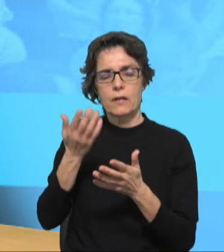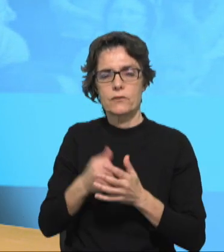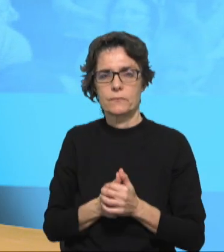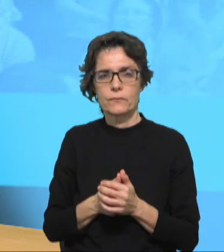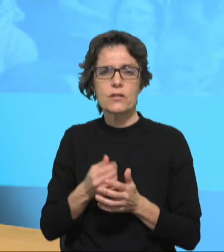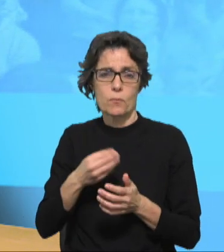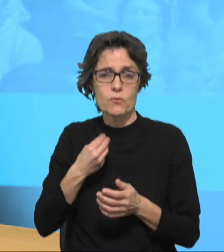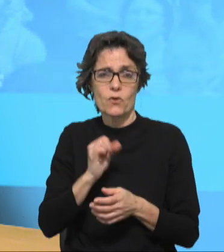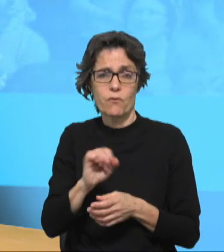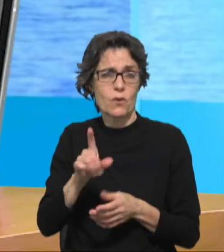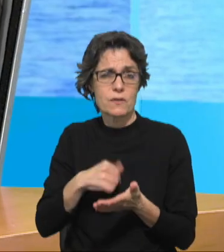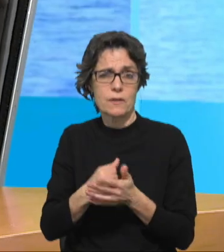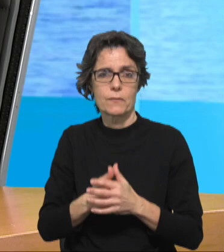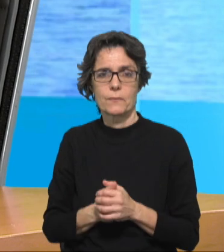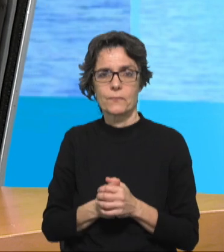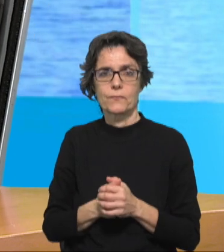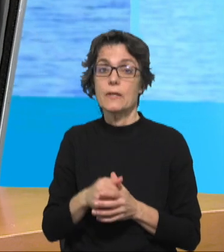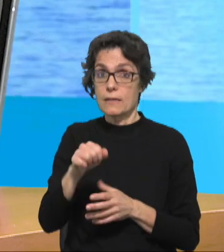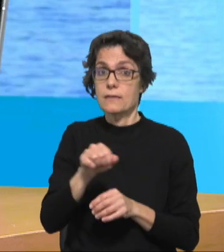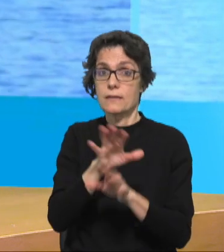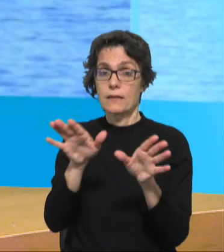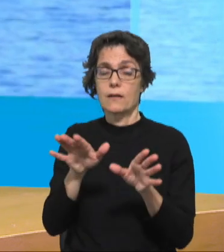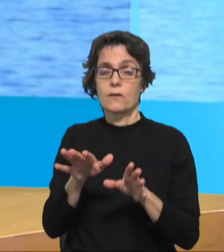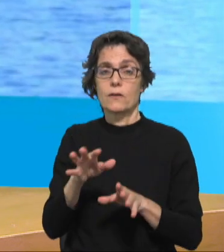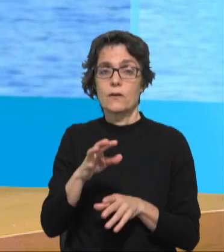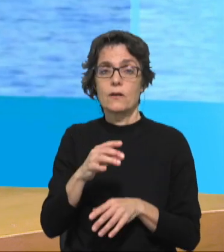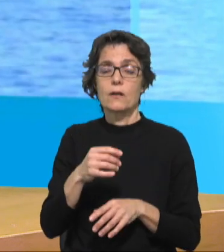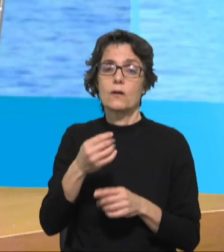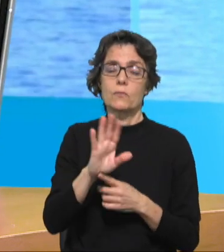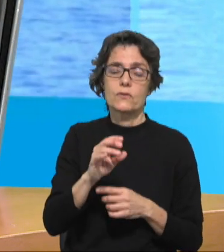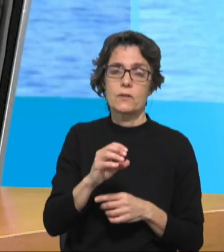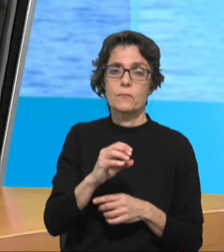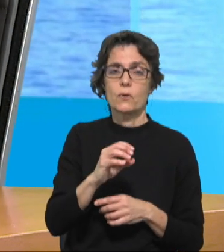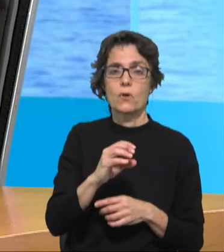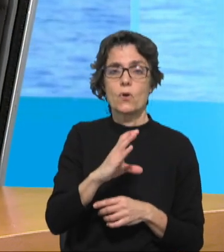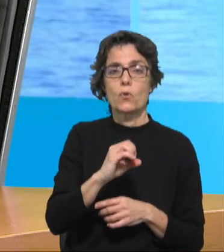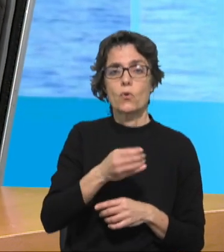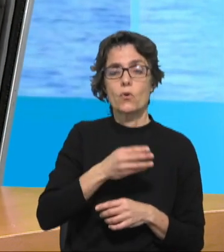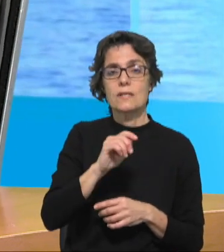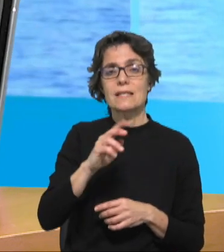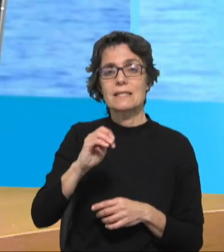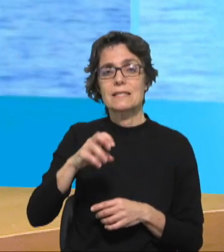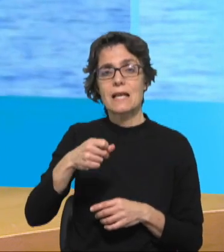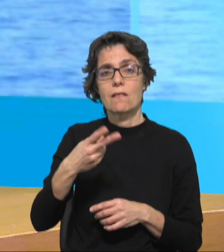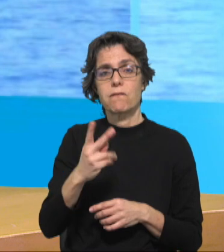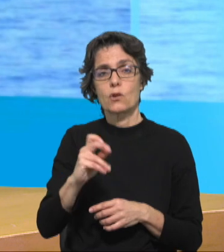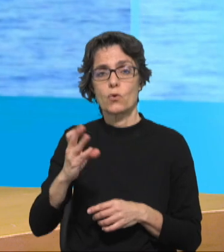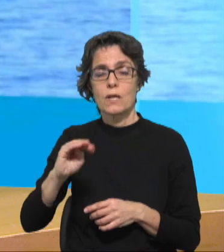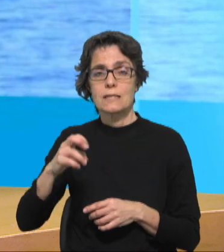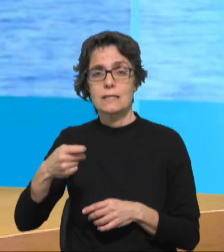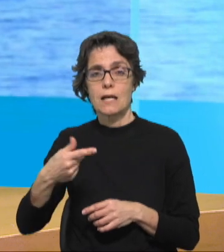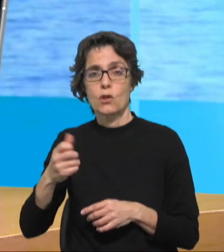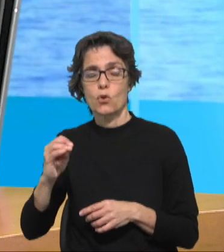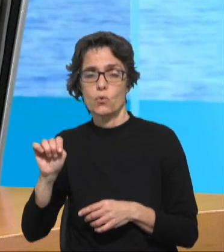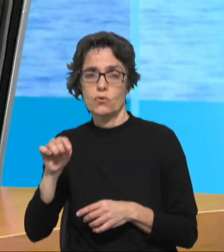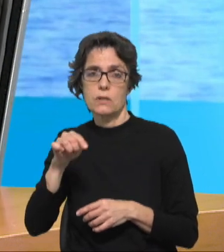Sem dúvida, não é? E aqui temos que trazer a esta mesa o cônego Salvador Santos, que bem conhecemos os dois e que esteve na origem da Associação de Imprensa de Inspiração